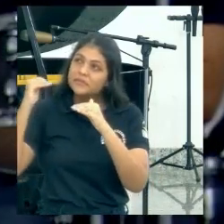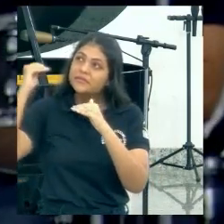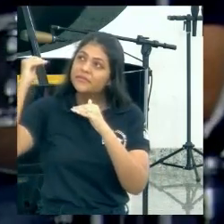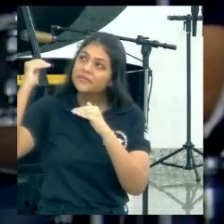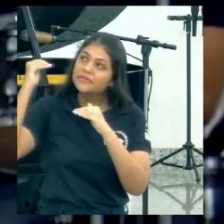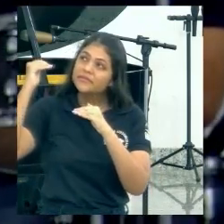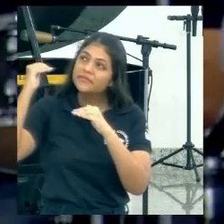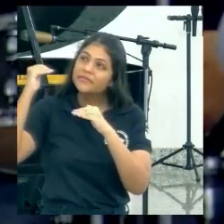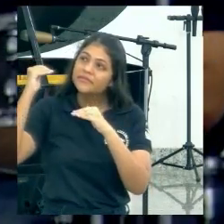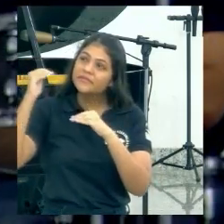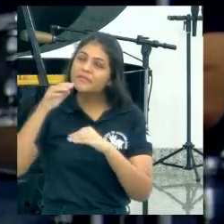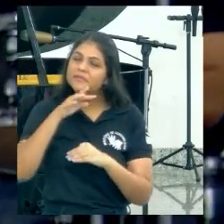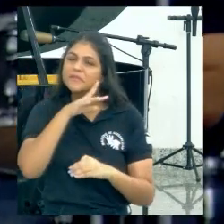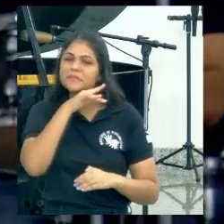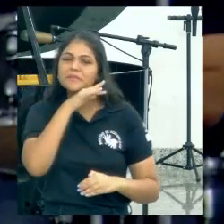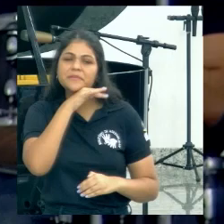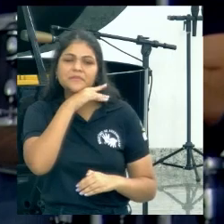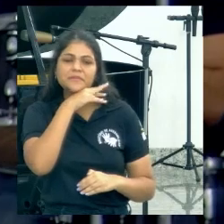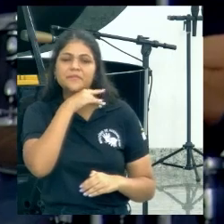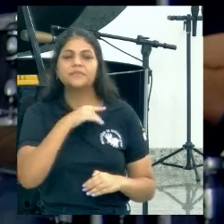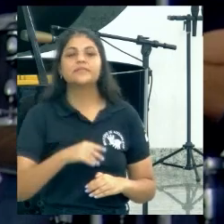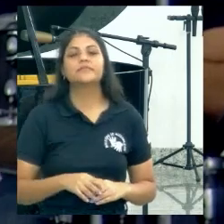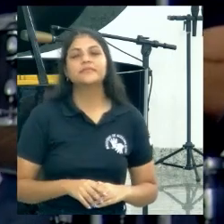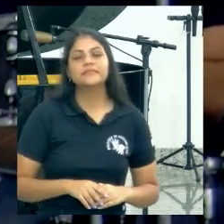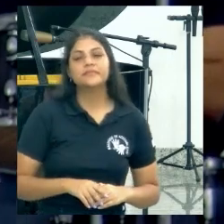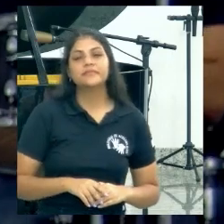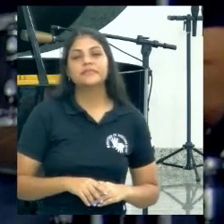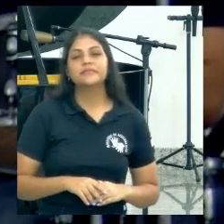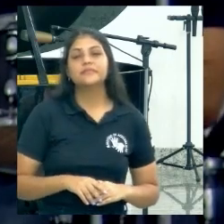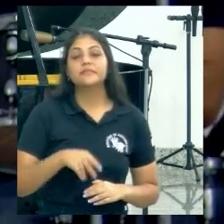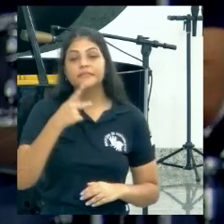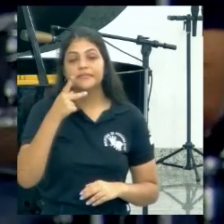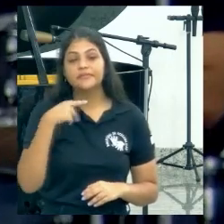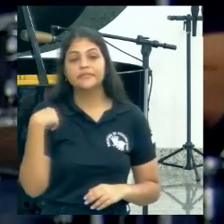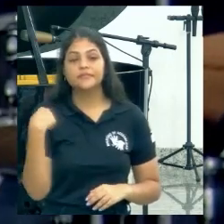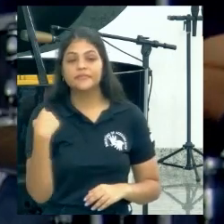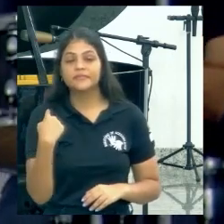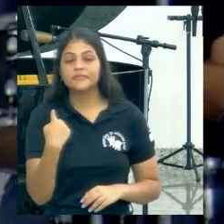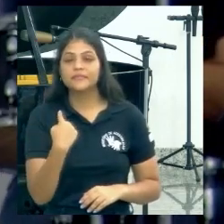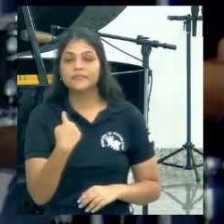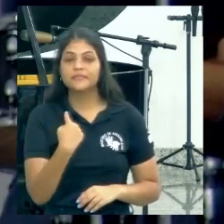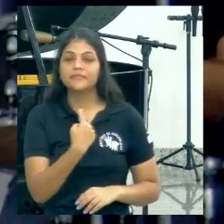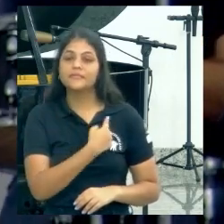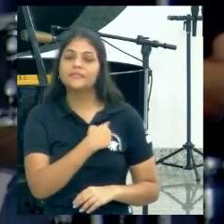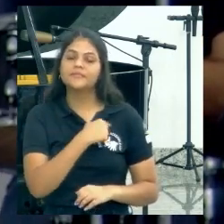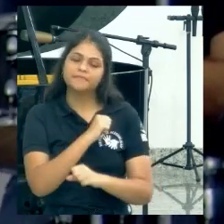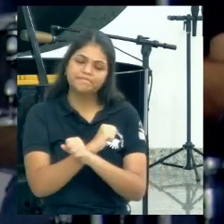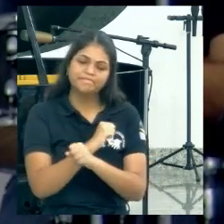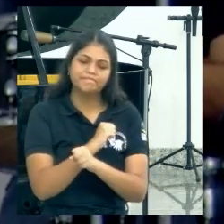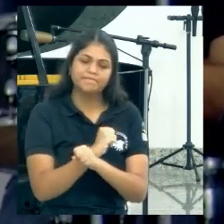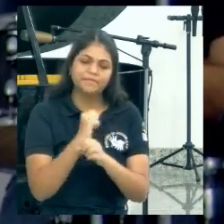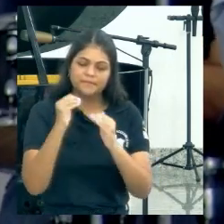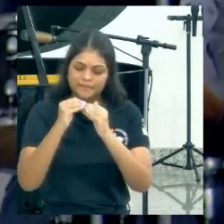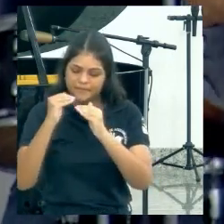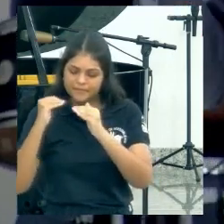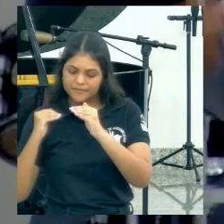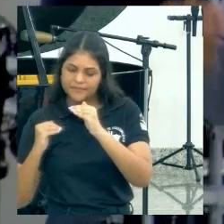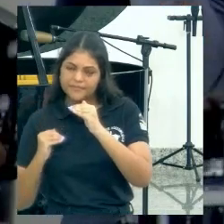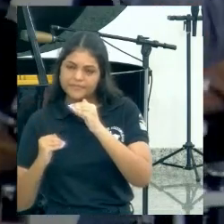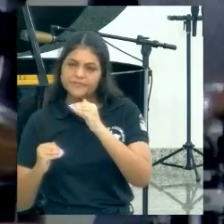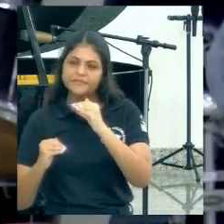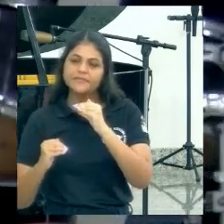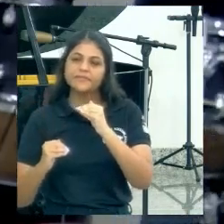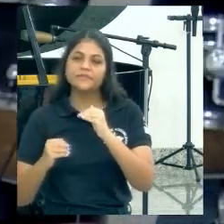tão nocivo, que destrói. Ele está dizendo claramente, eu não me julgo nem um pouco inferior. Eu sei que eu não fui